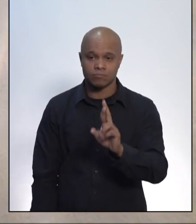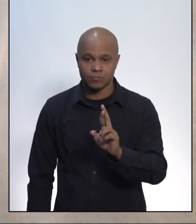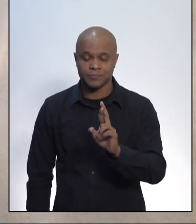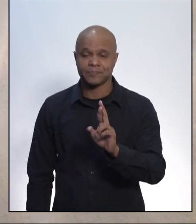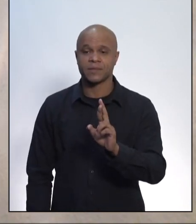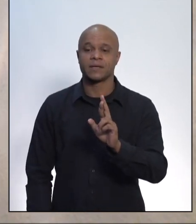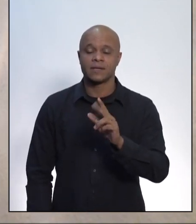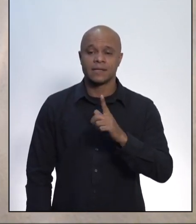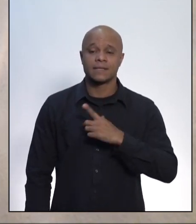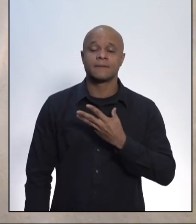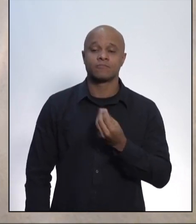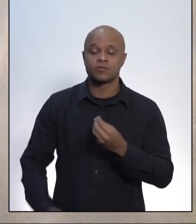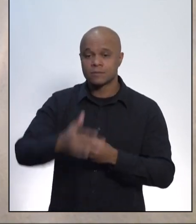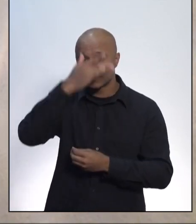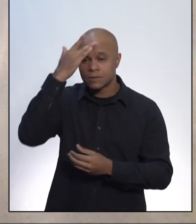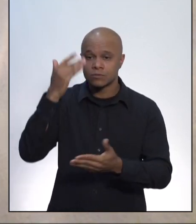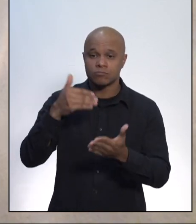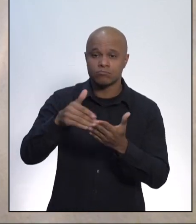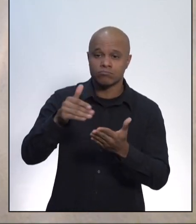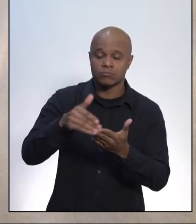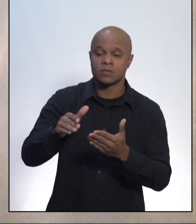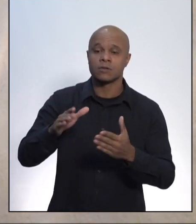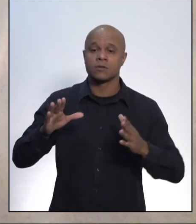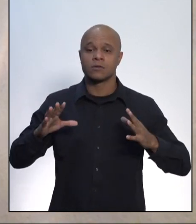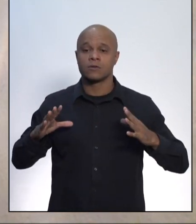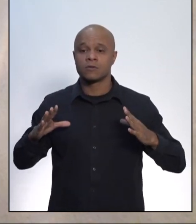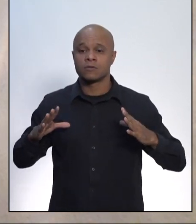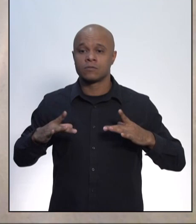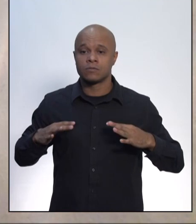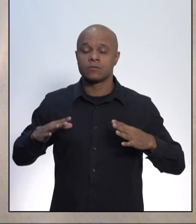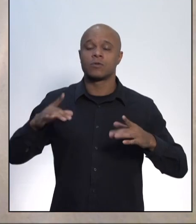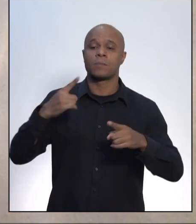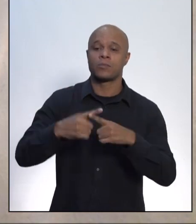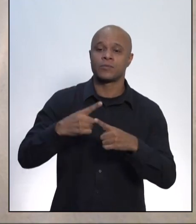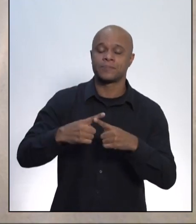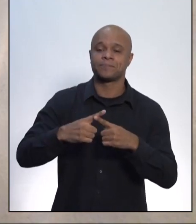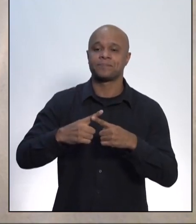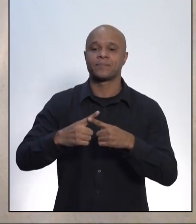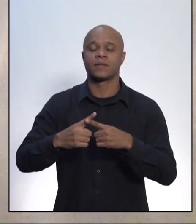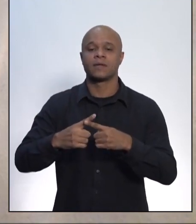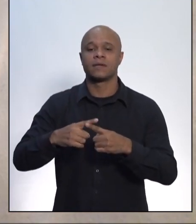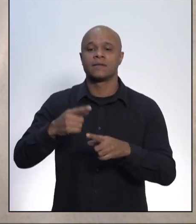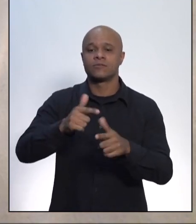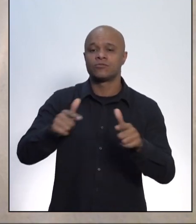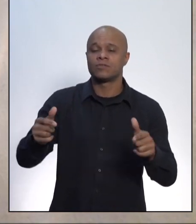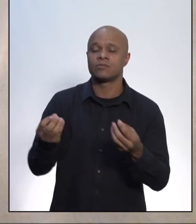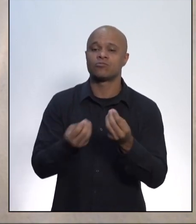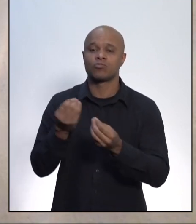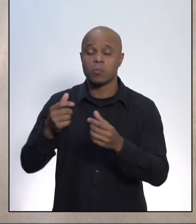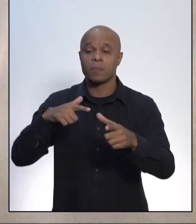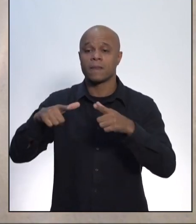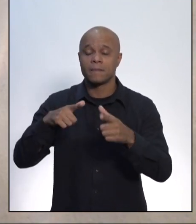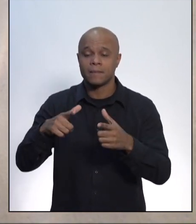as pessoas aproveitem para estudar, uma coisa que eu falo, inclusive falo para meu filho, tá? Meus filhos,